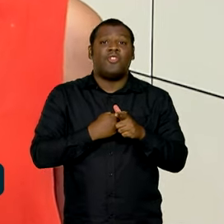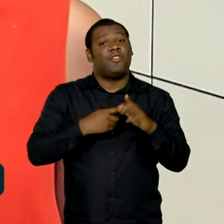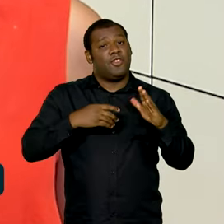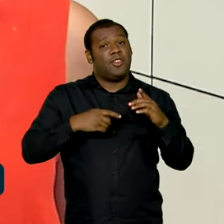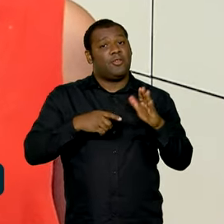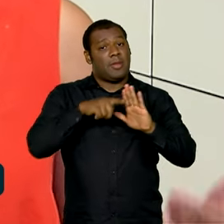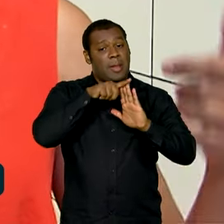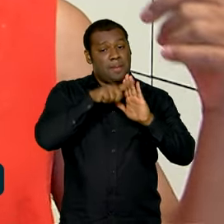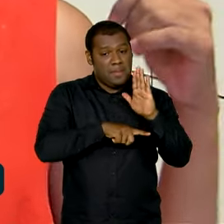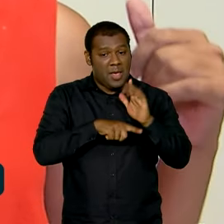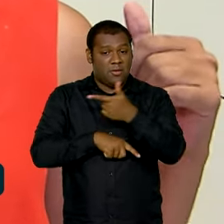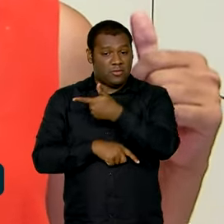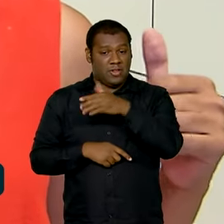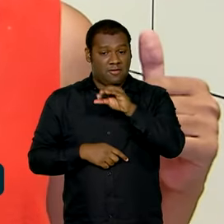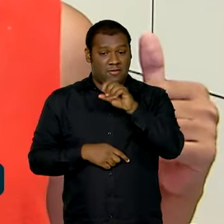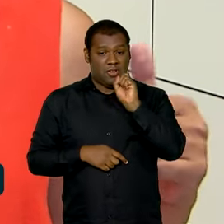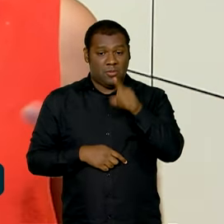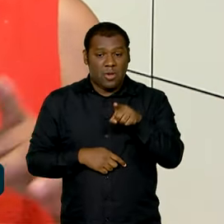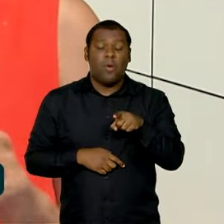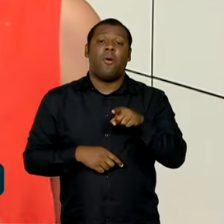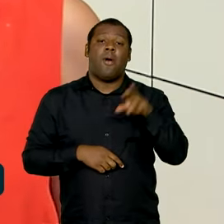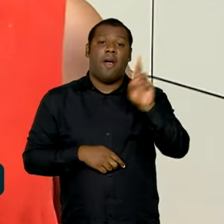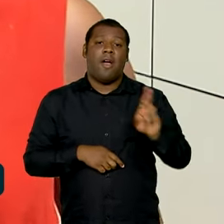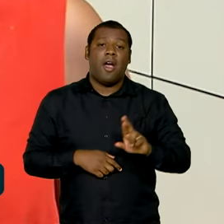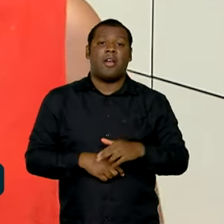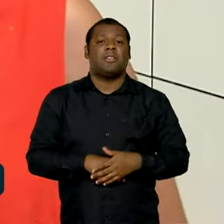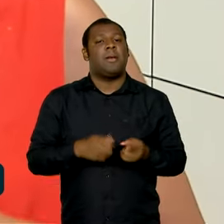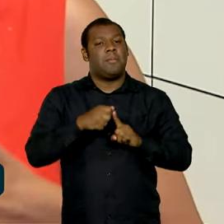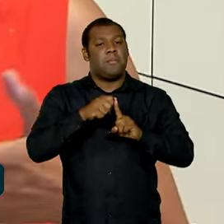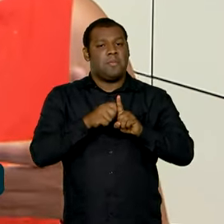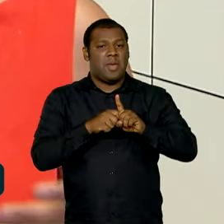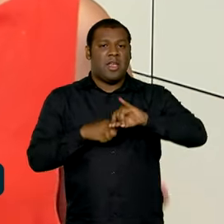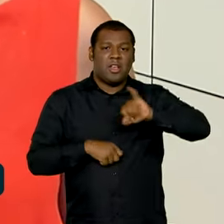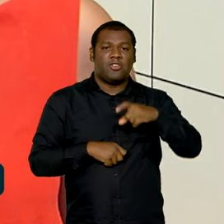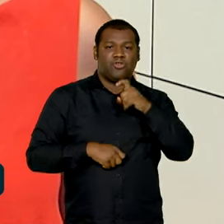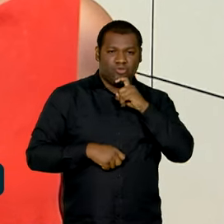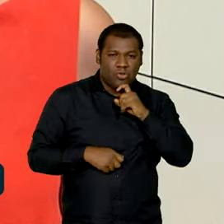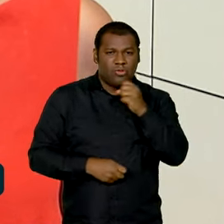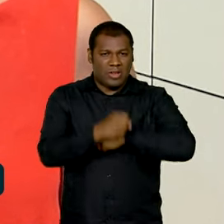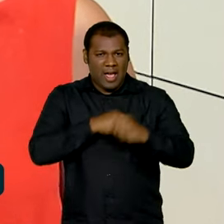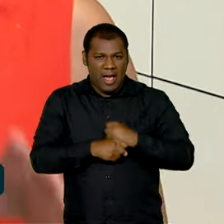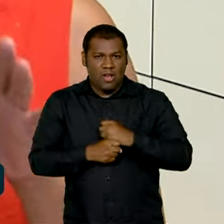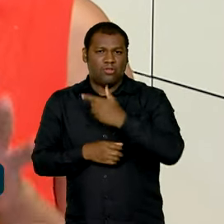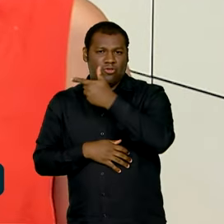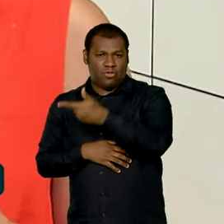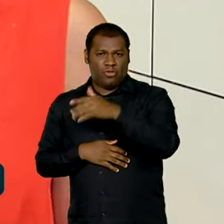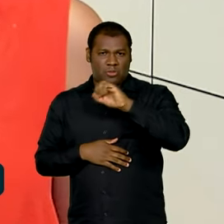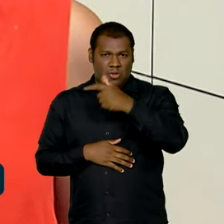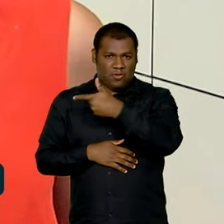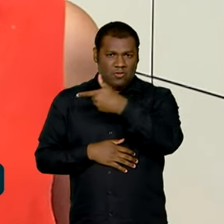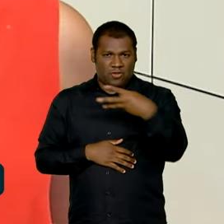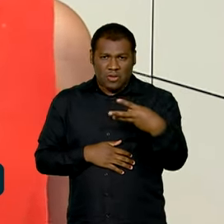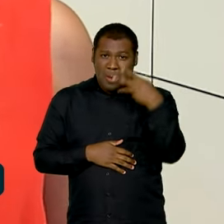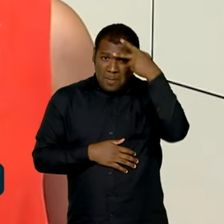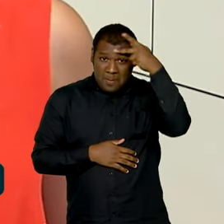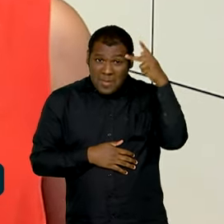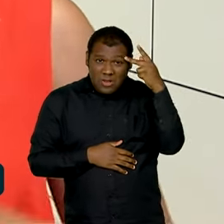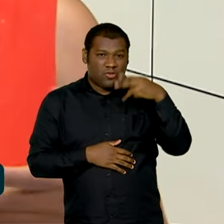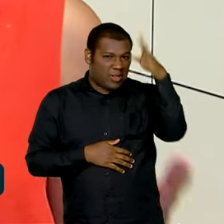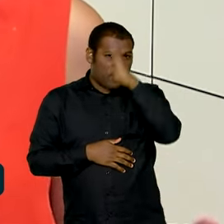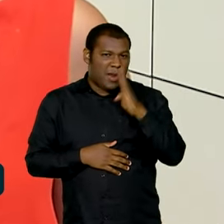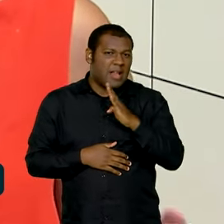desde julho de 2023 aproximadamente 12 milhões de pessoas em todas as regiões do